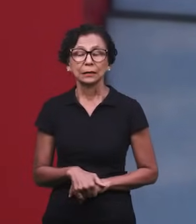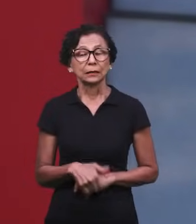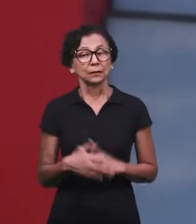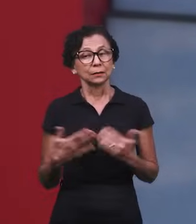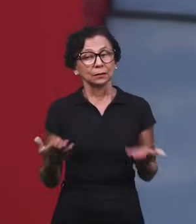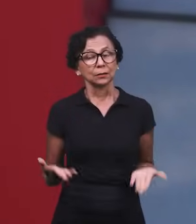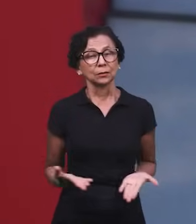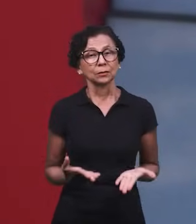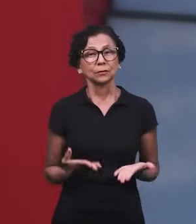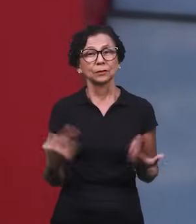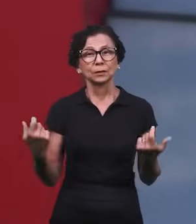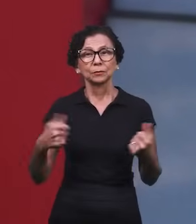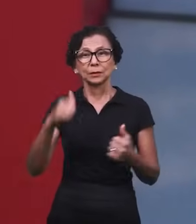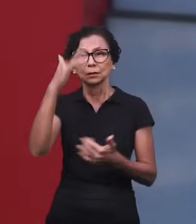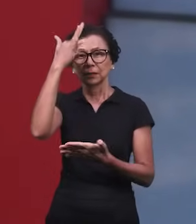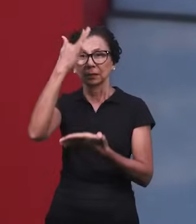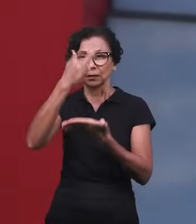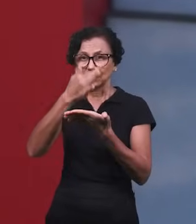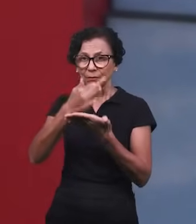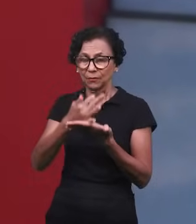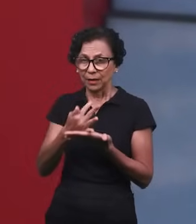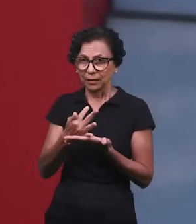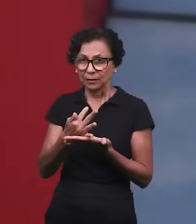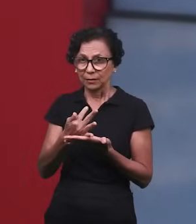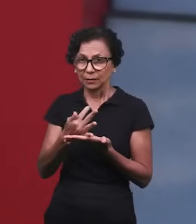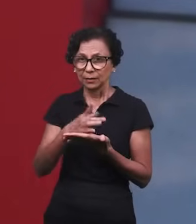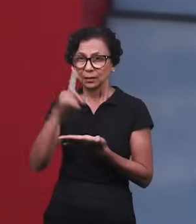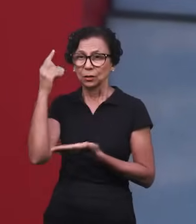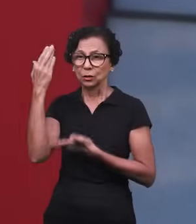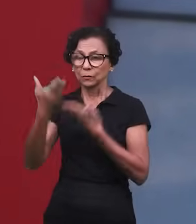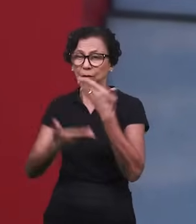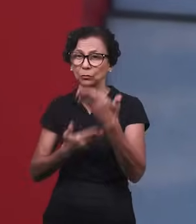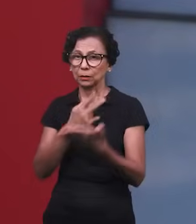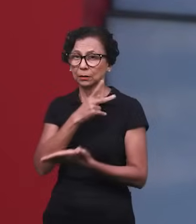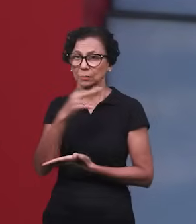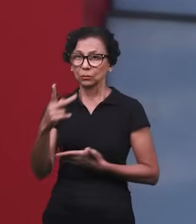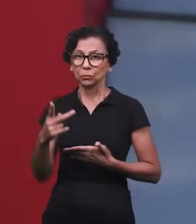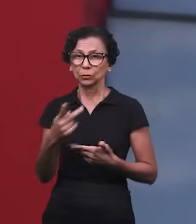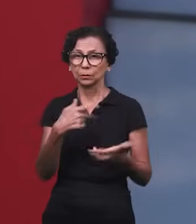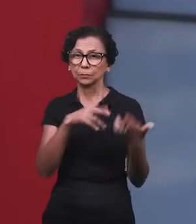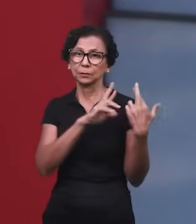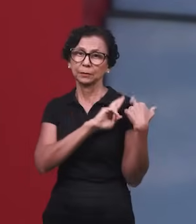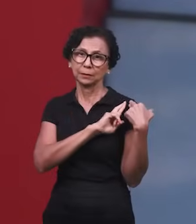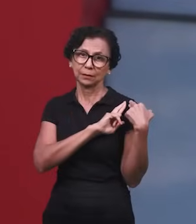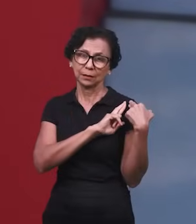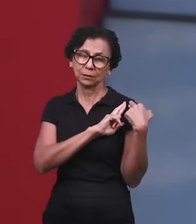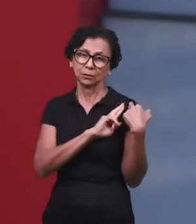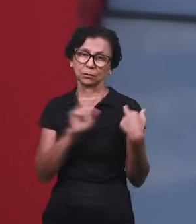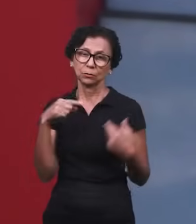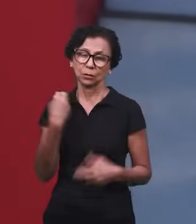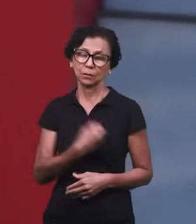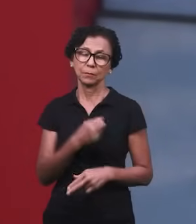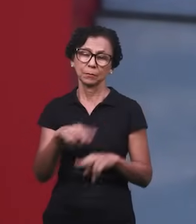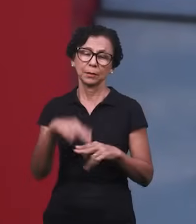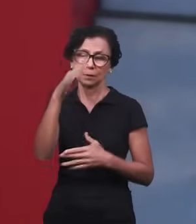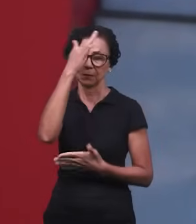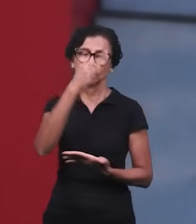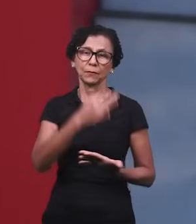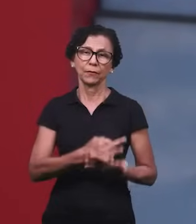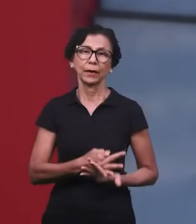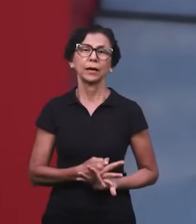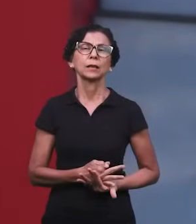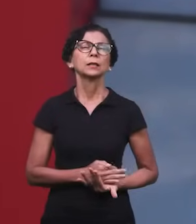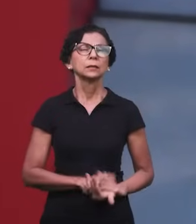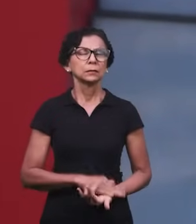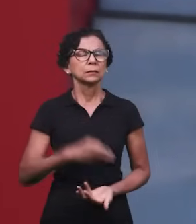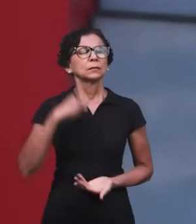Deus, entendendo que Deus vai cuidar das coisas que ficaram para trás. Amém. Então, assim, a nossa vida é uma vida de fé. Eu já tive essa